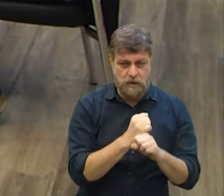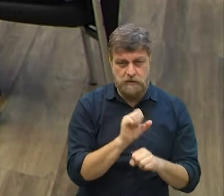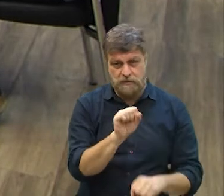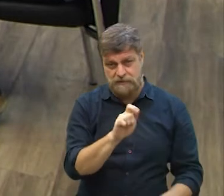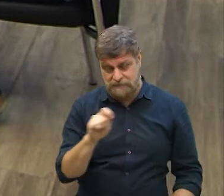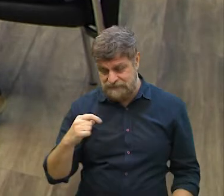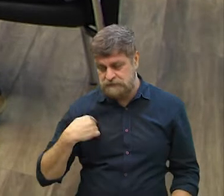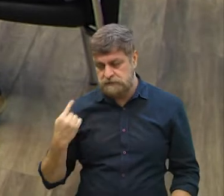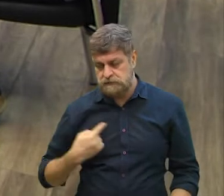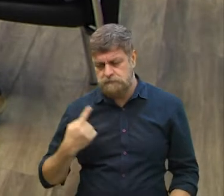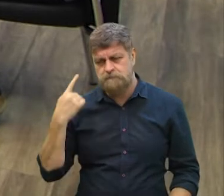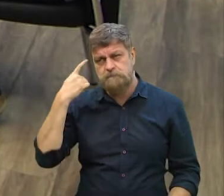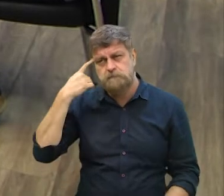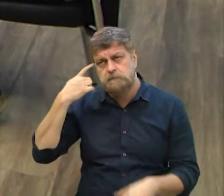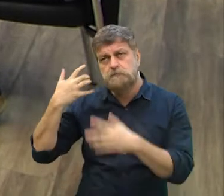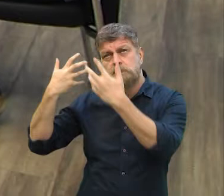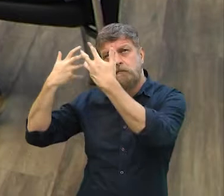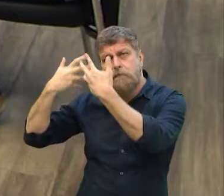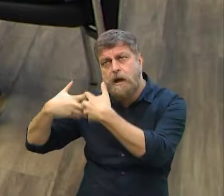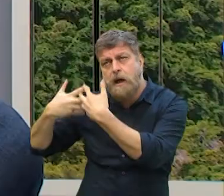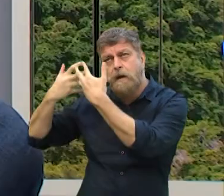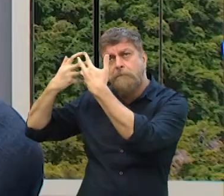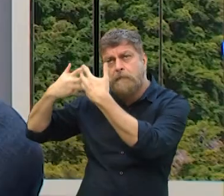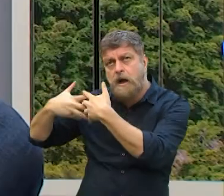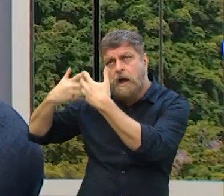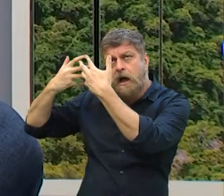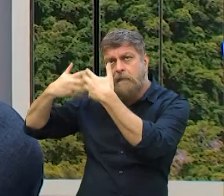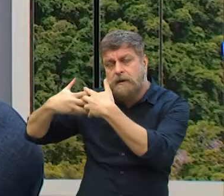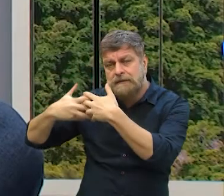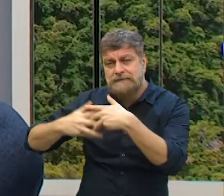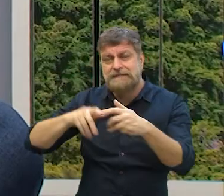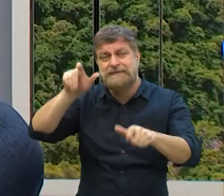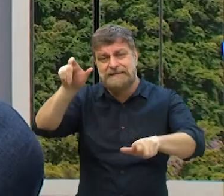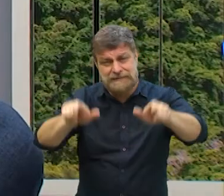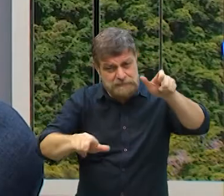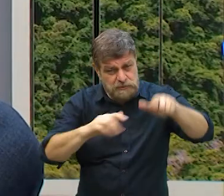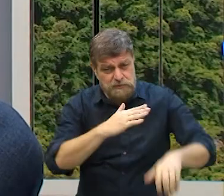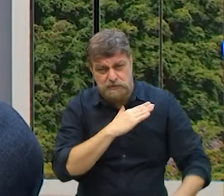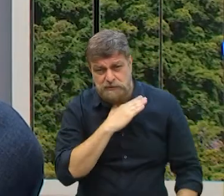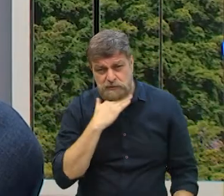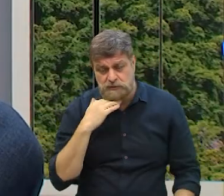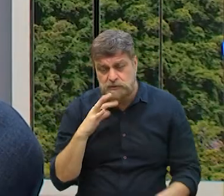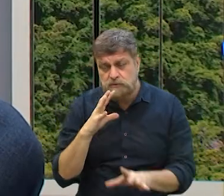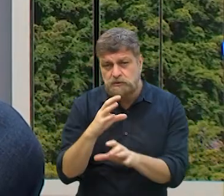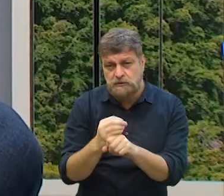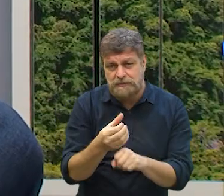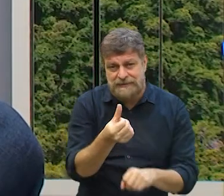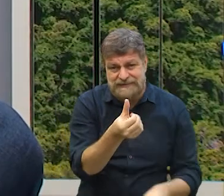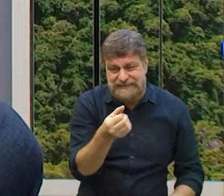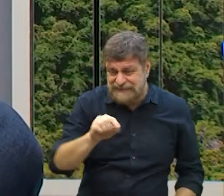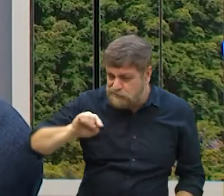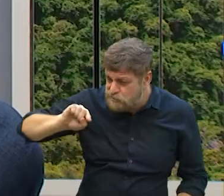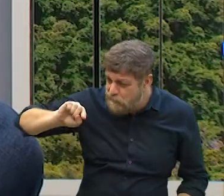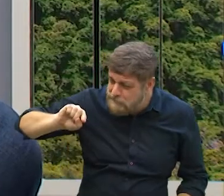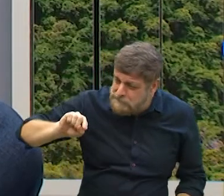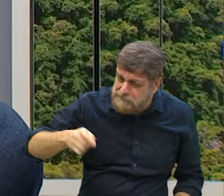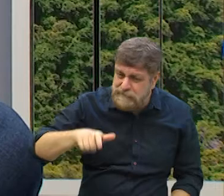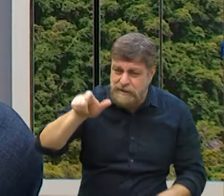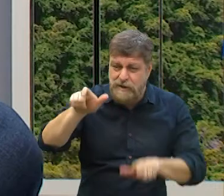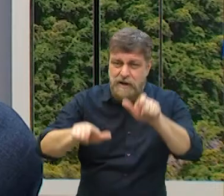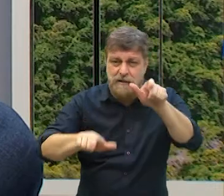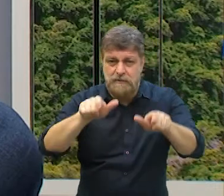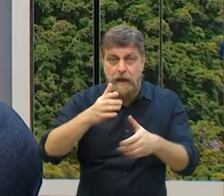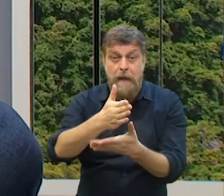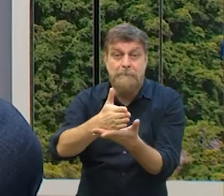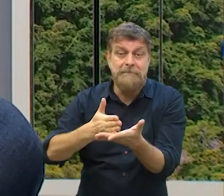ele serviu para muita reflexão, né? Primeiro que nós perdemos muitas vidas, mais de 600 mil vidas, isso não é pouco, é metade